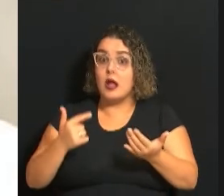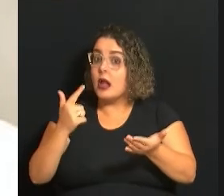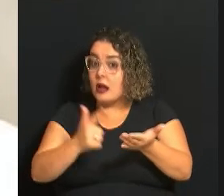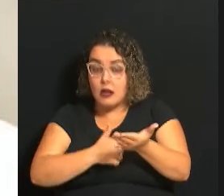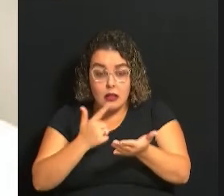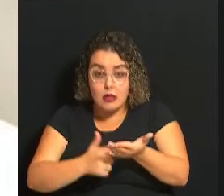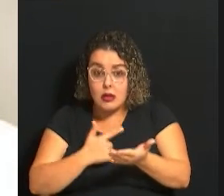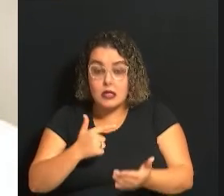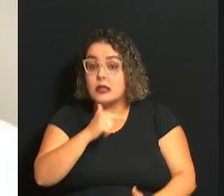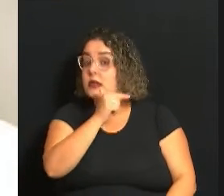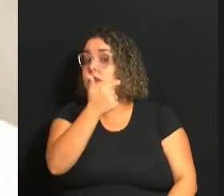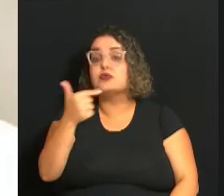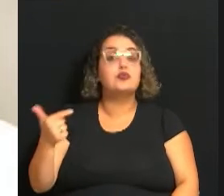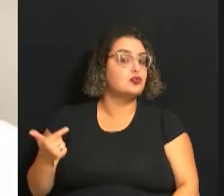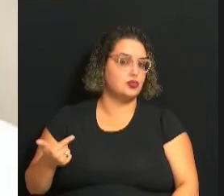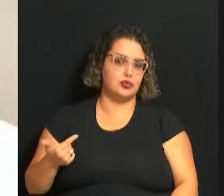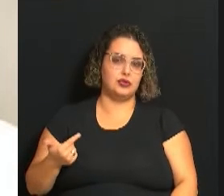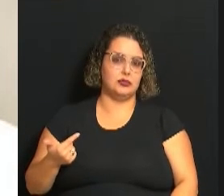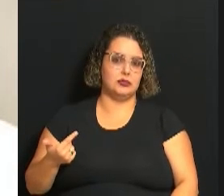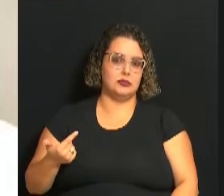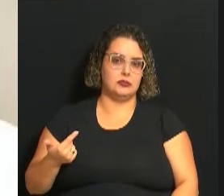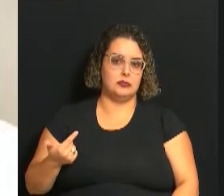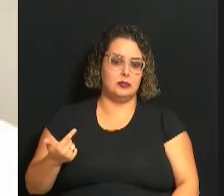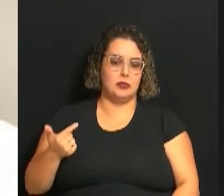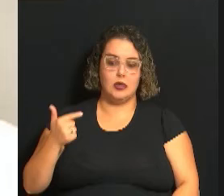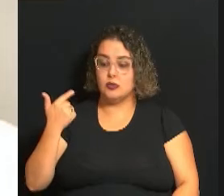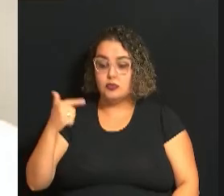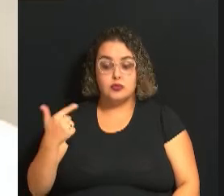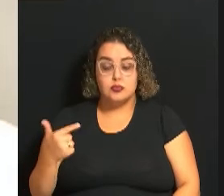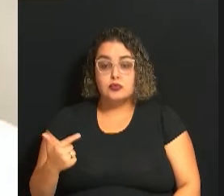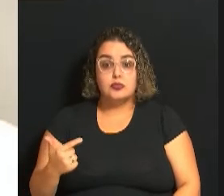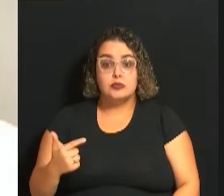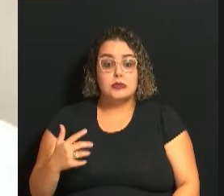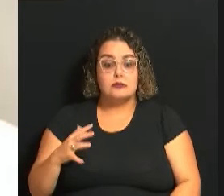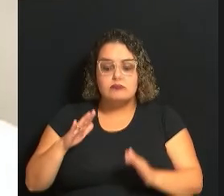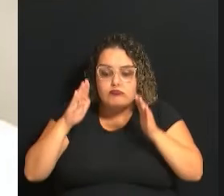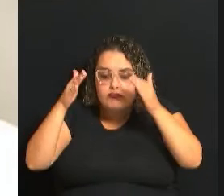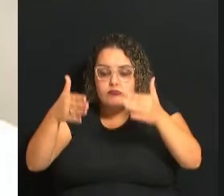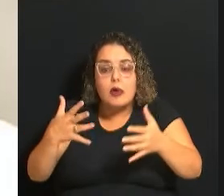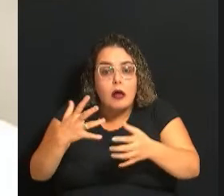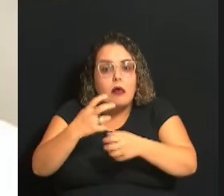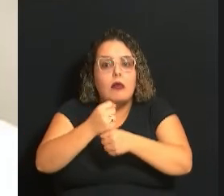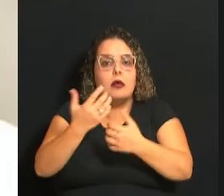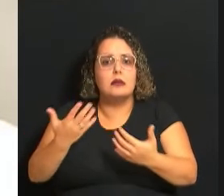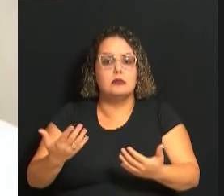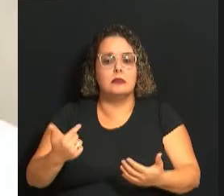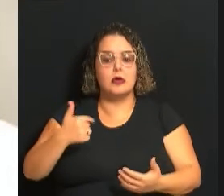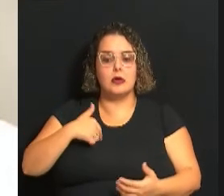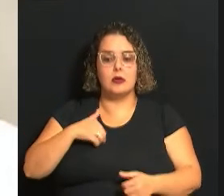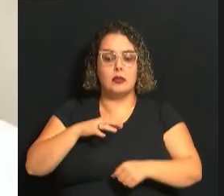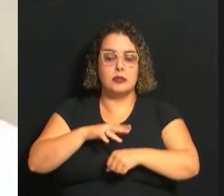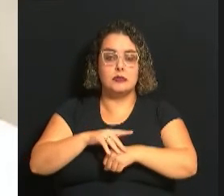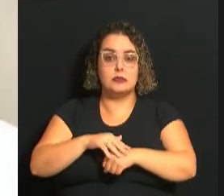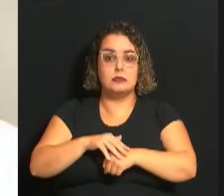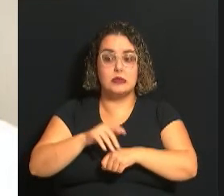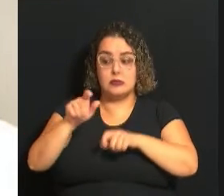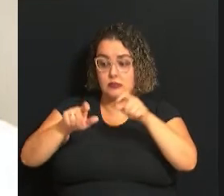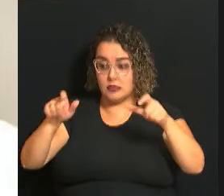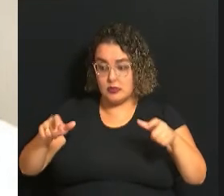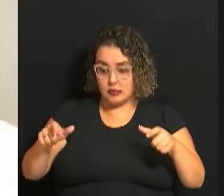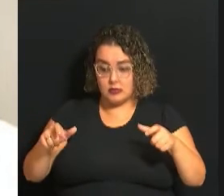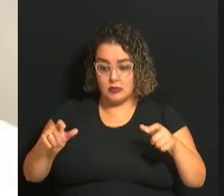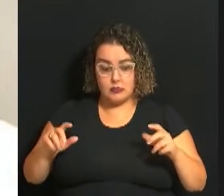não tinha. Então, eles falam, a gente não tem aonde se agarrar, porque eu falo que eu adoeci, mas todas as pessoas que me